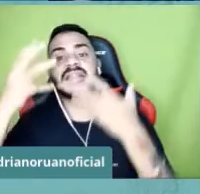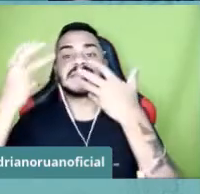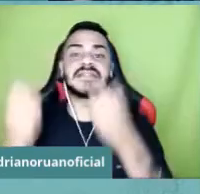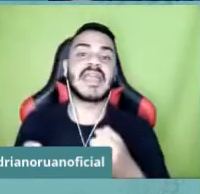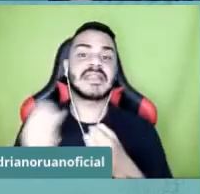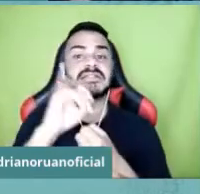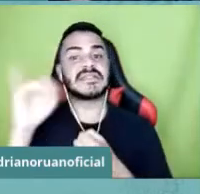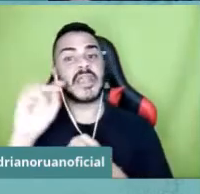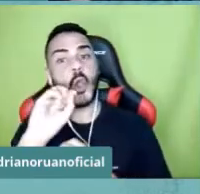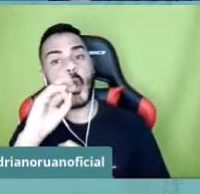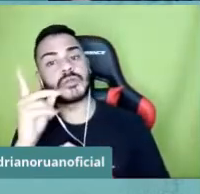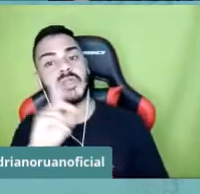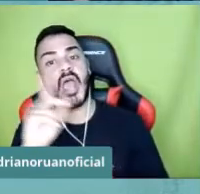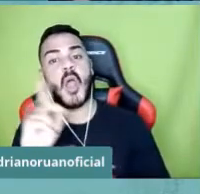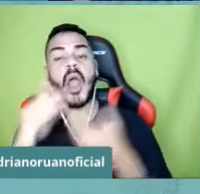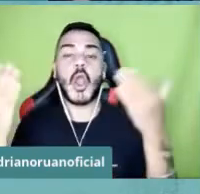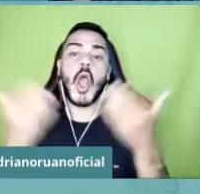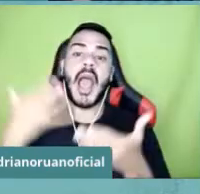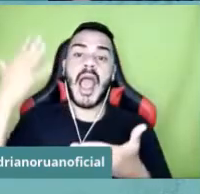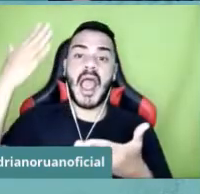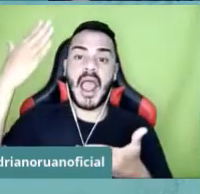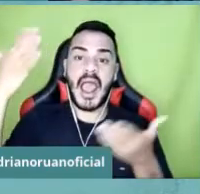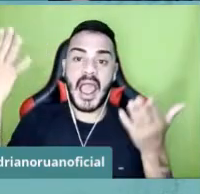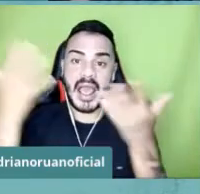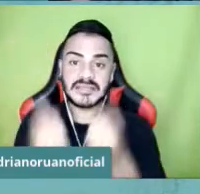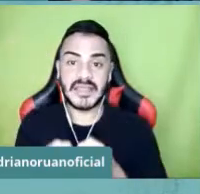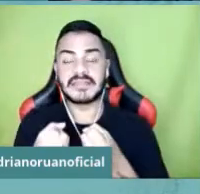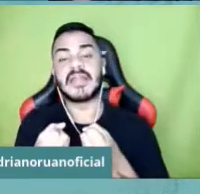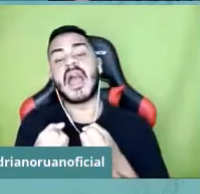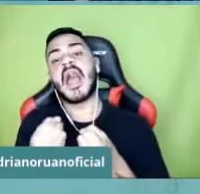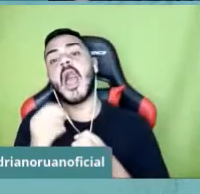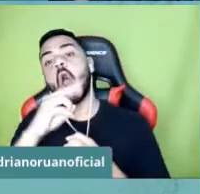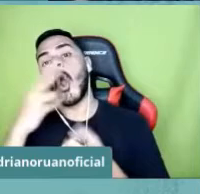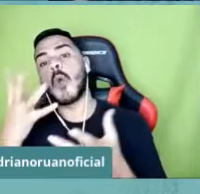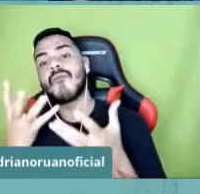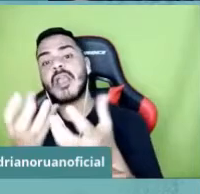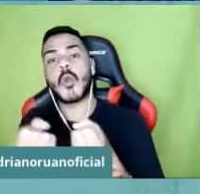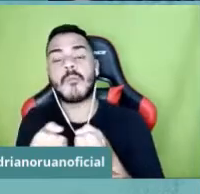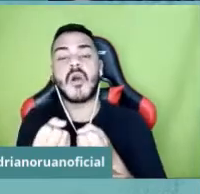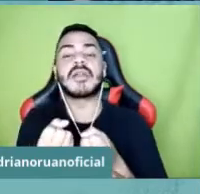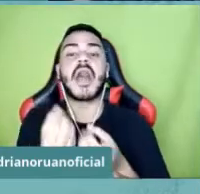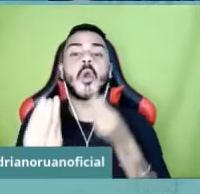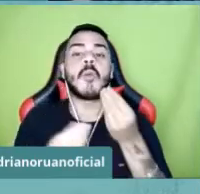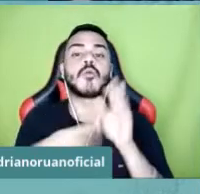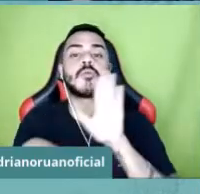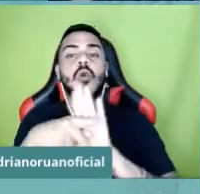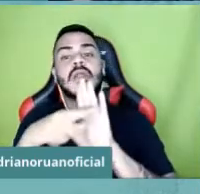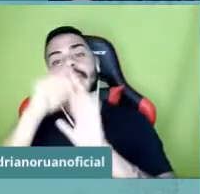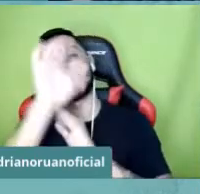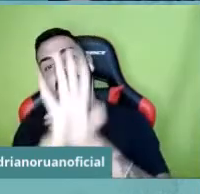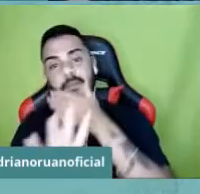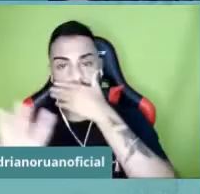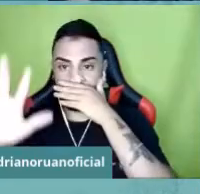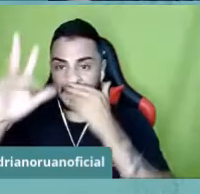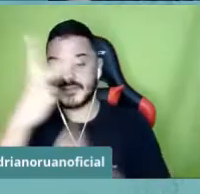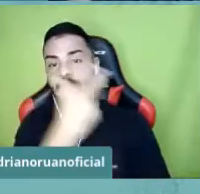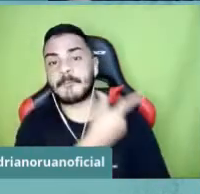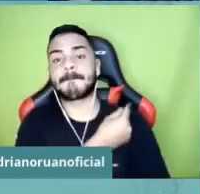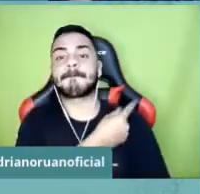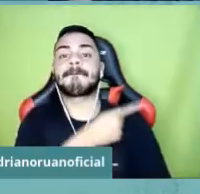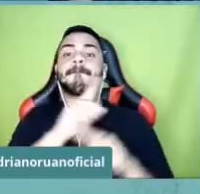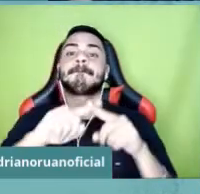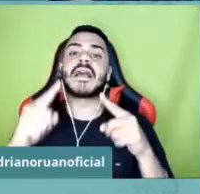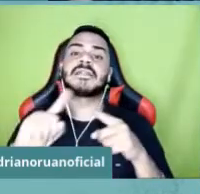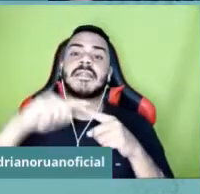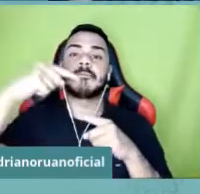ser somente aprovada ou se ela vai ser incorporada no Programa Nacional de Imunização, mas a partir daí,